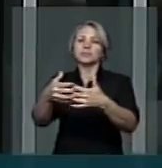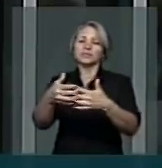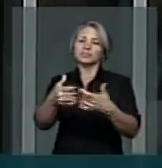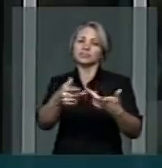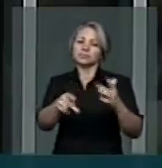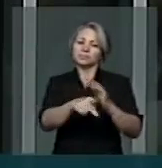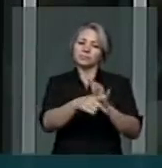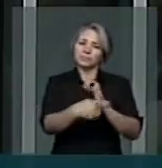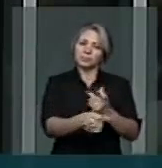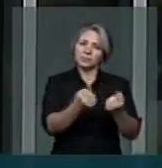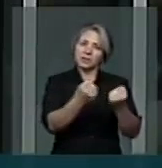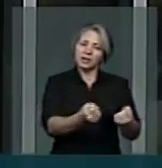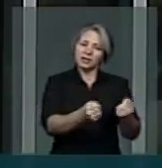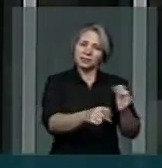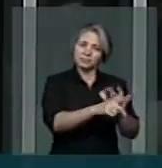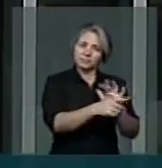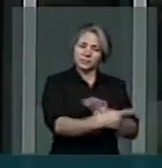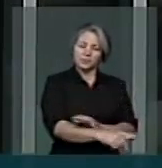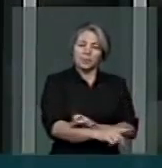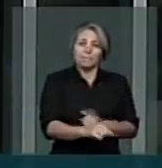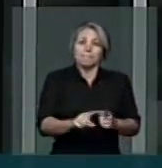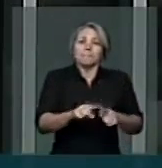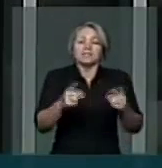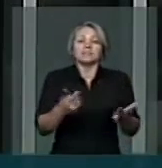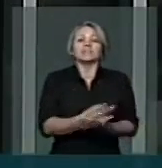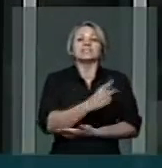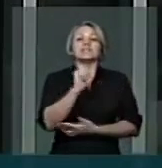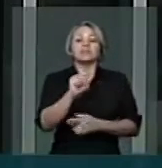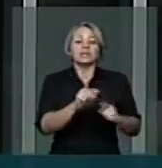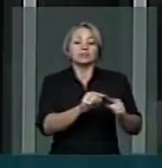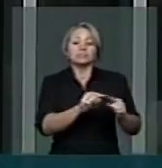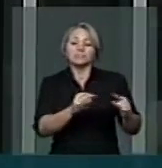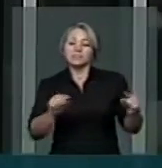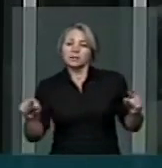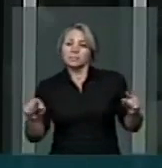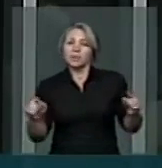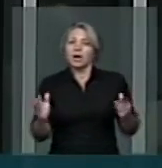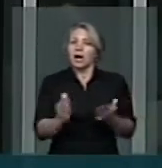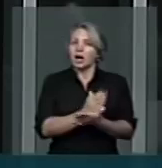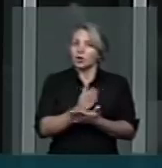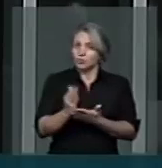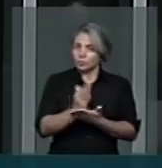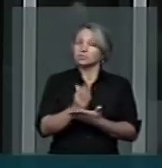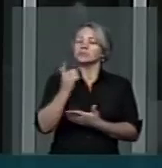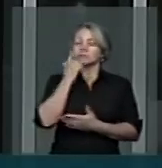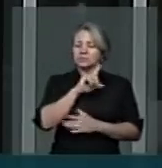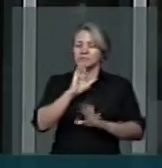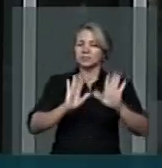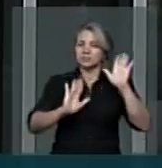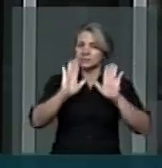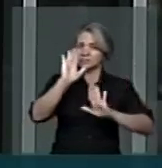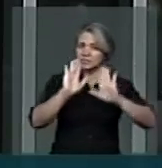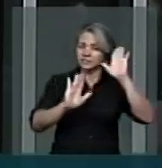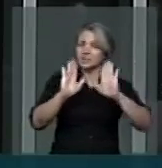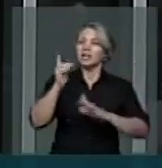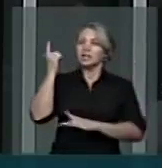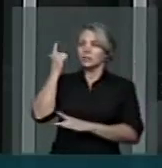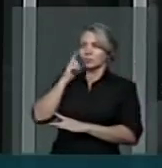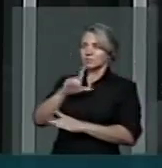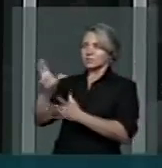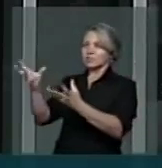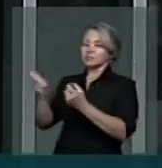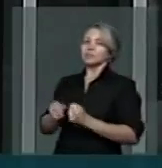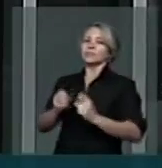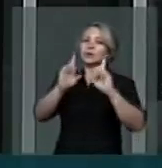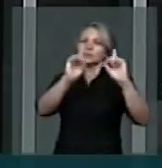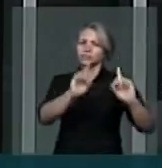O que aconteceu nesse período? Vários foram licitados e adquiriram o seu direito com